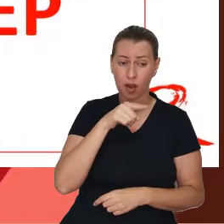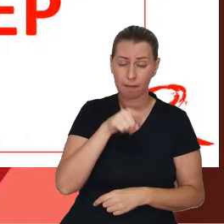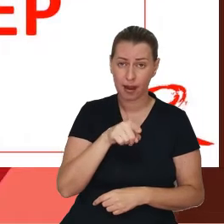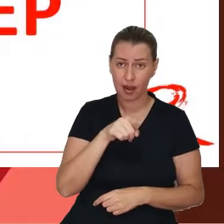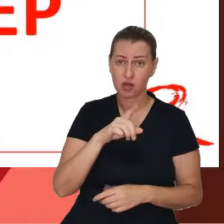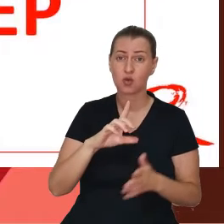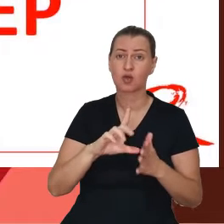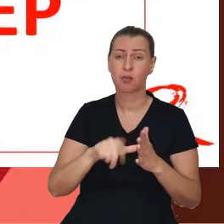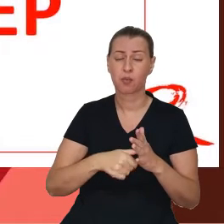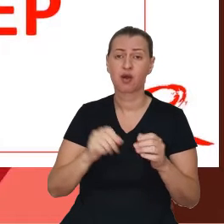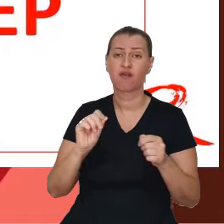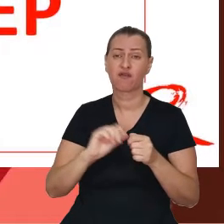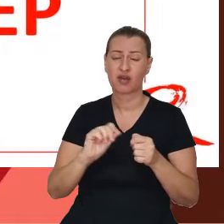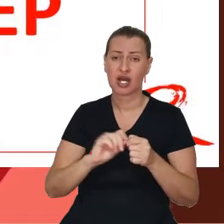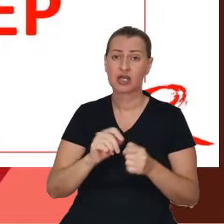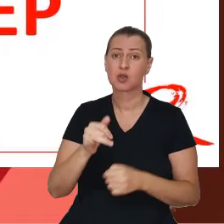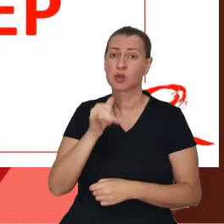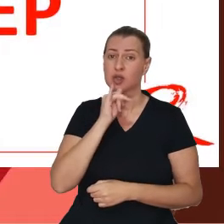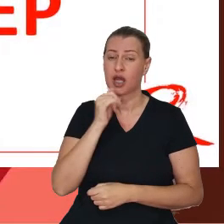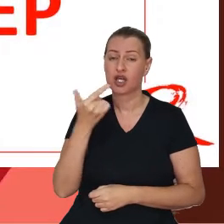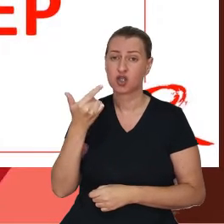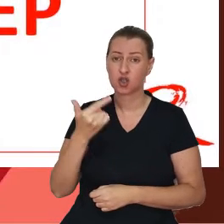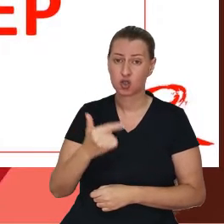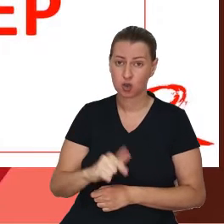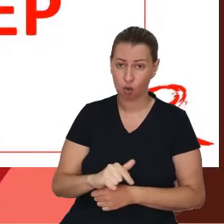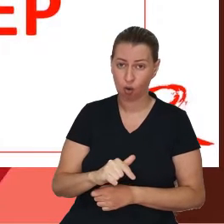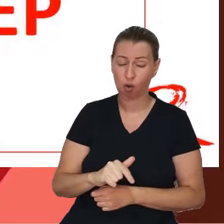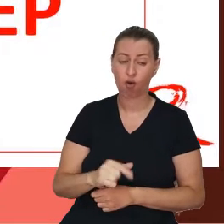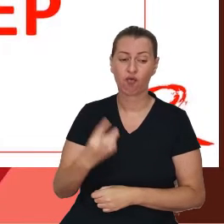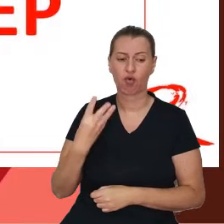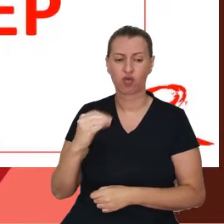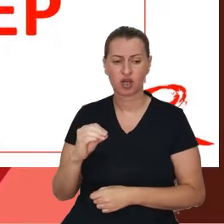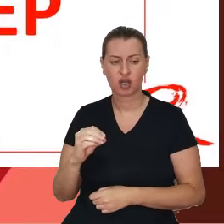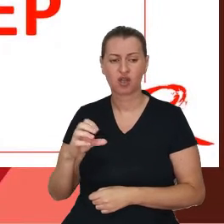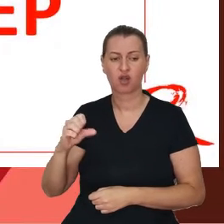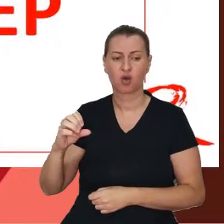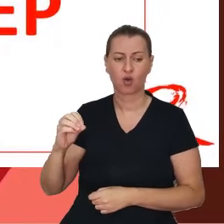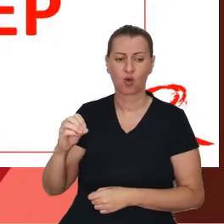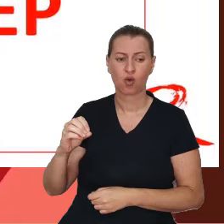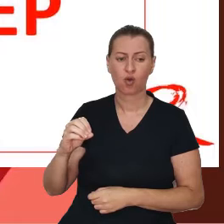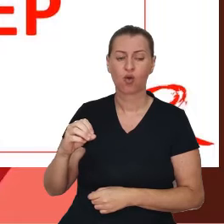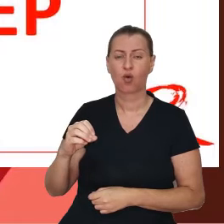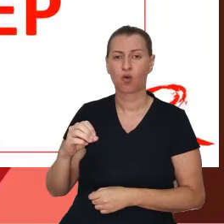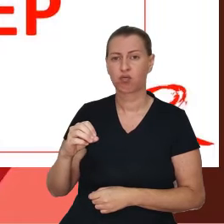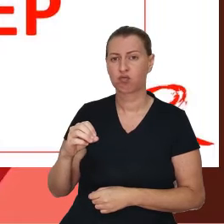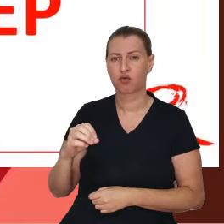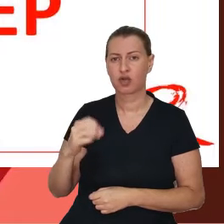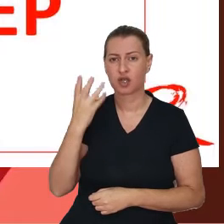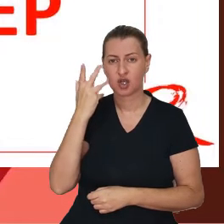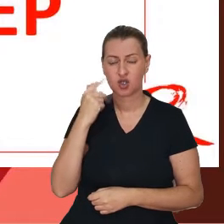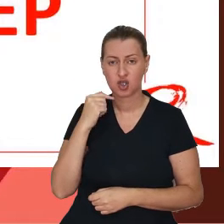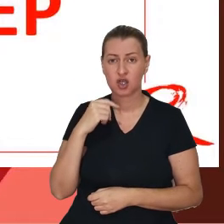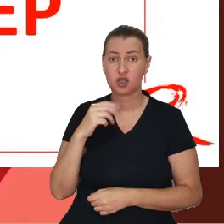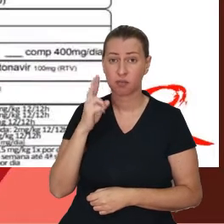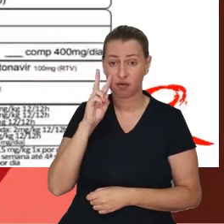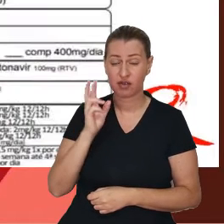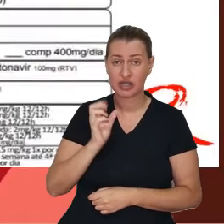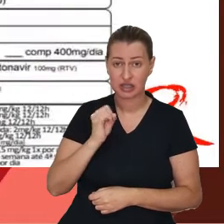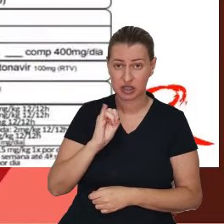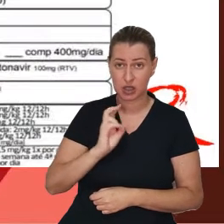30 e 90 dias para saber, então, se ela segue negativa ou se ela soroconverteu.